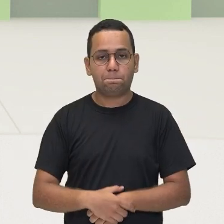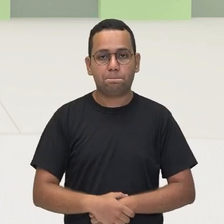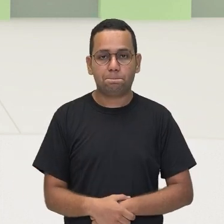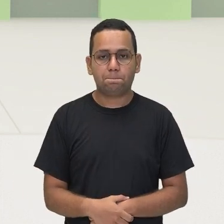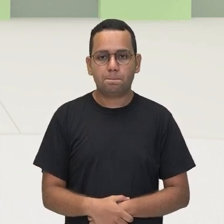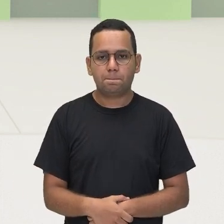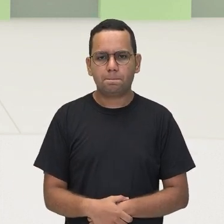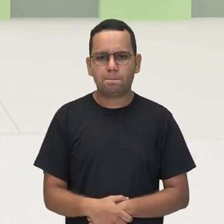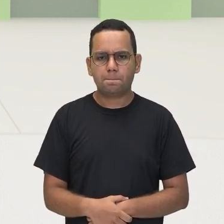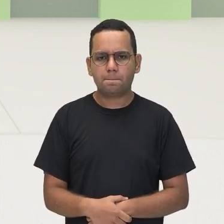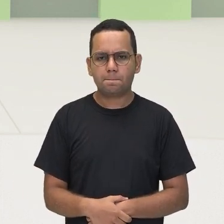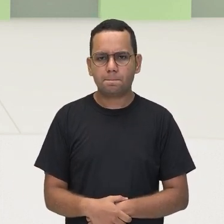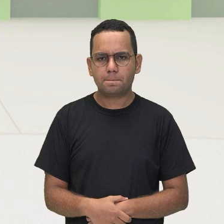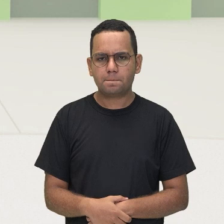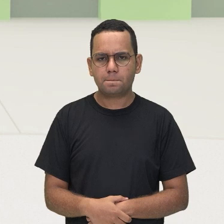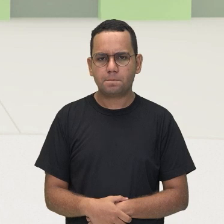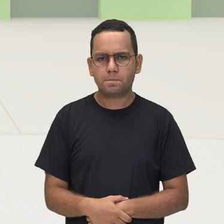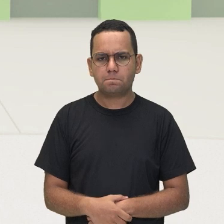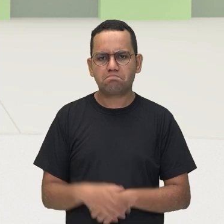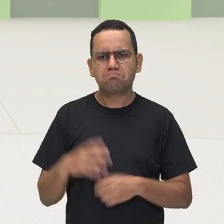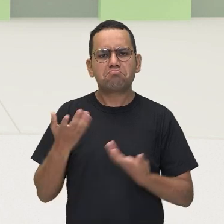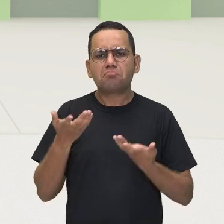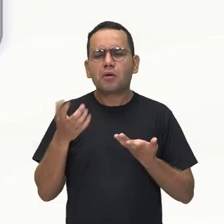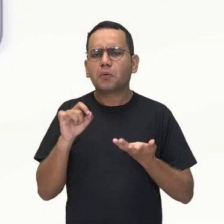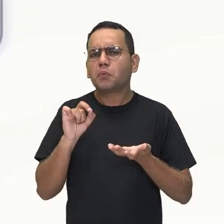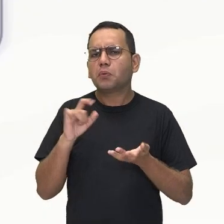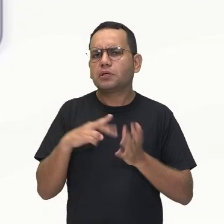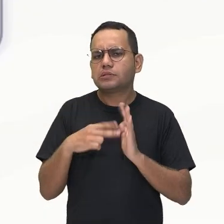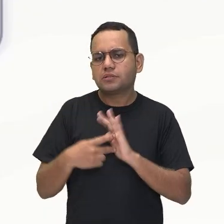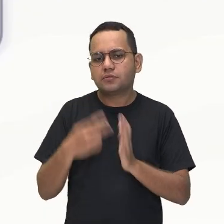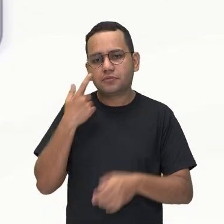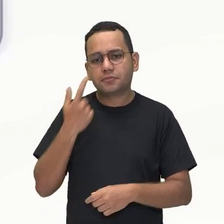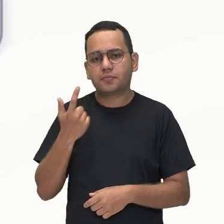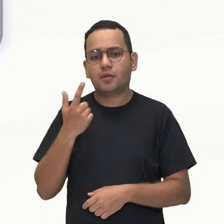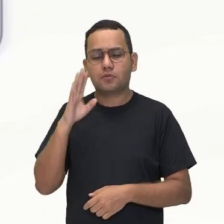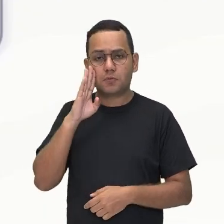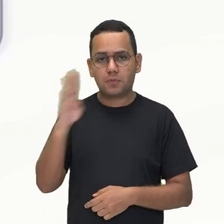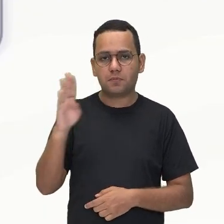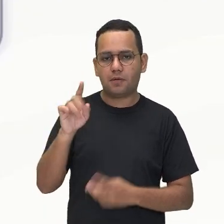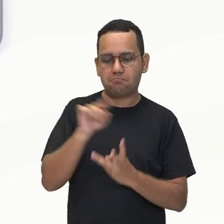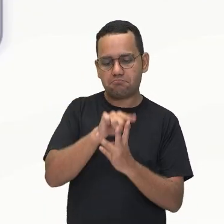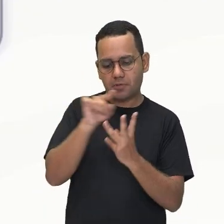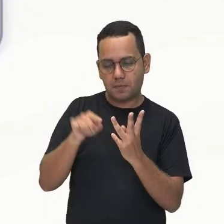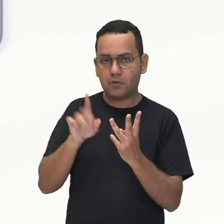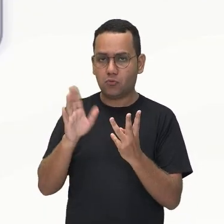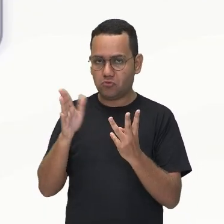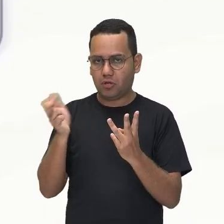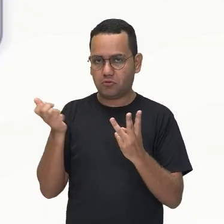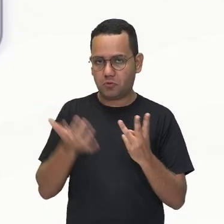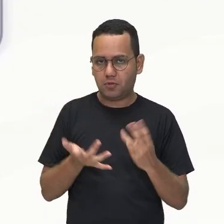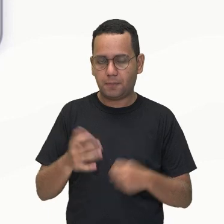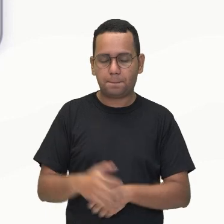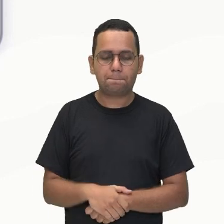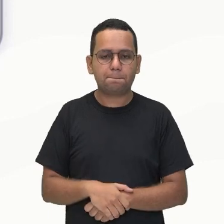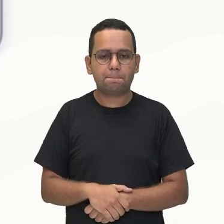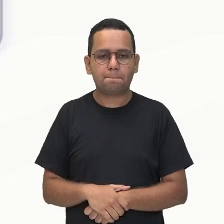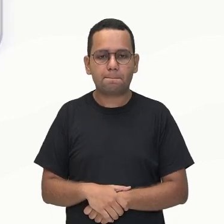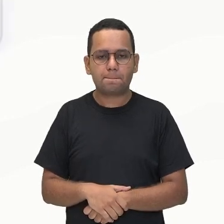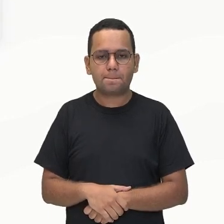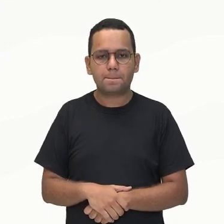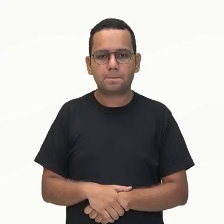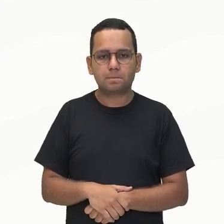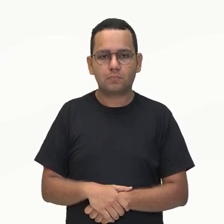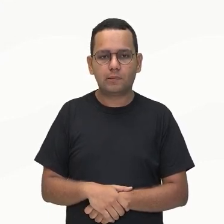Então, o que são as teorias evolutivas? As principais são essas que eu comentei para vocês, tá? E